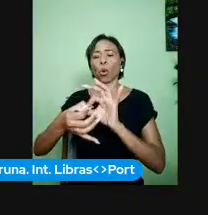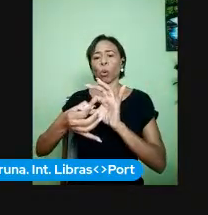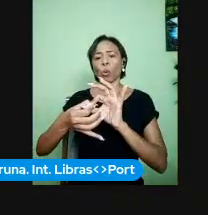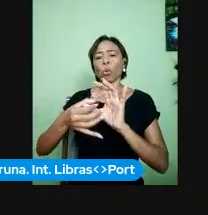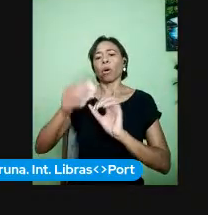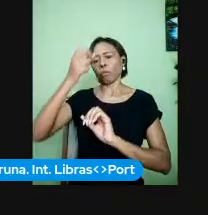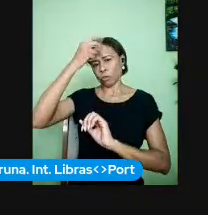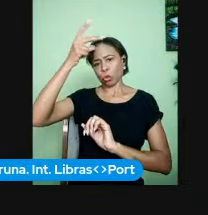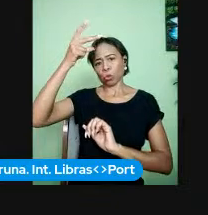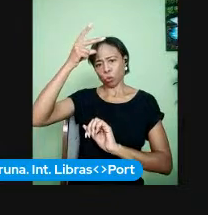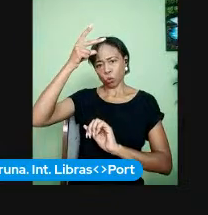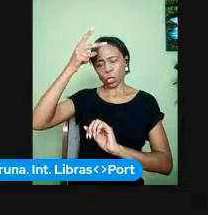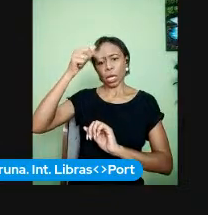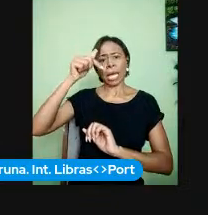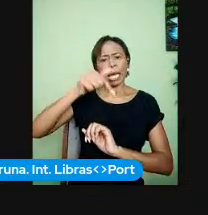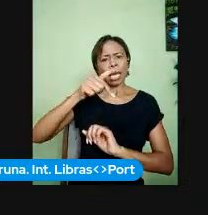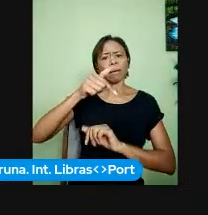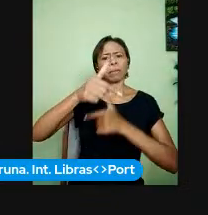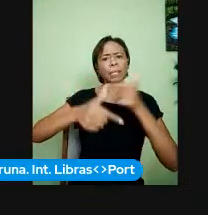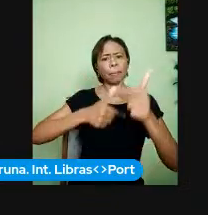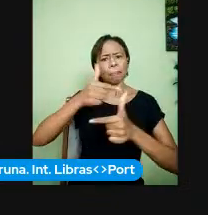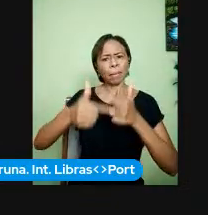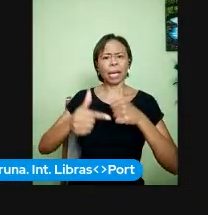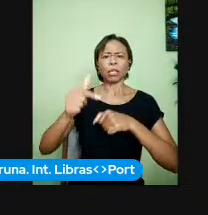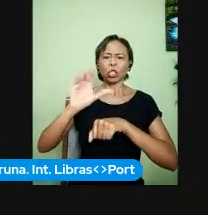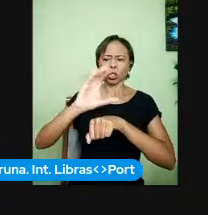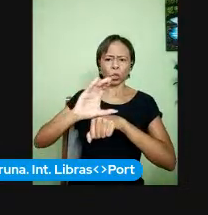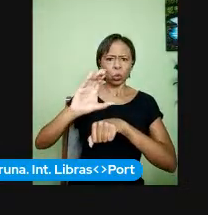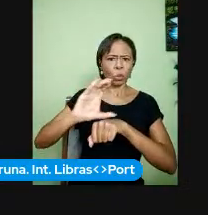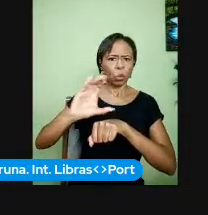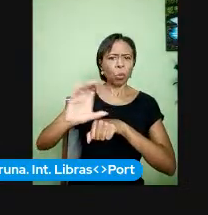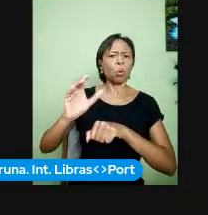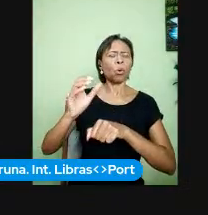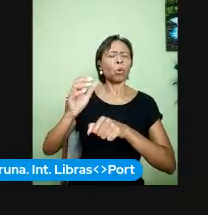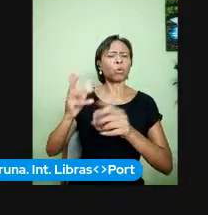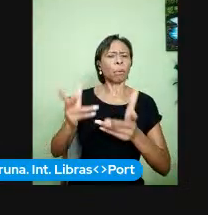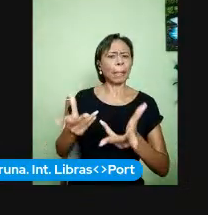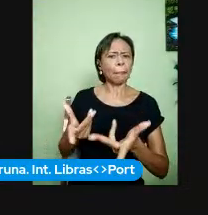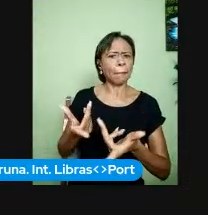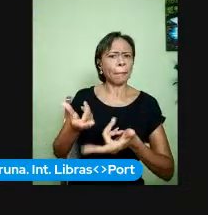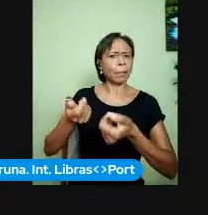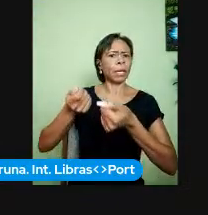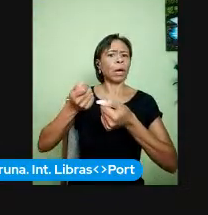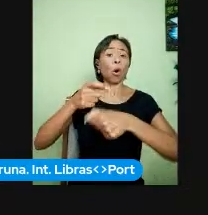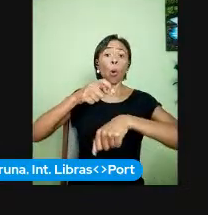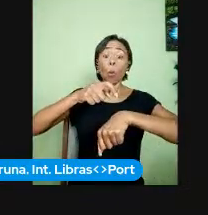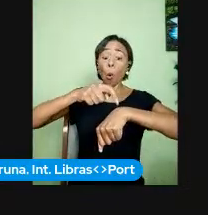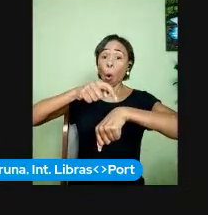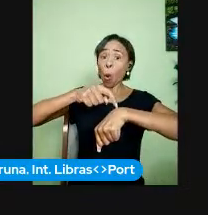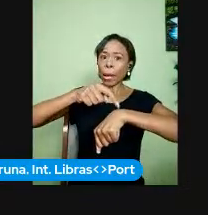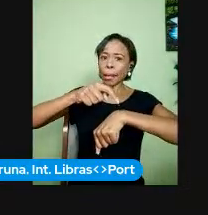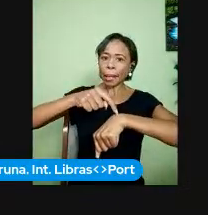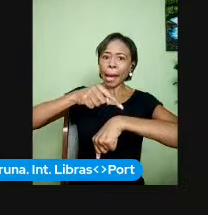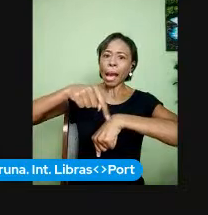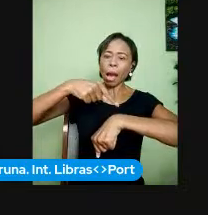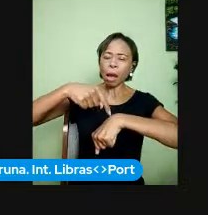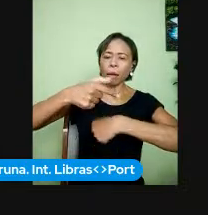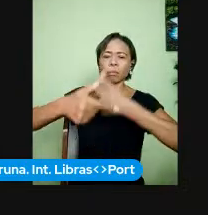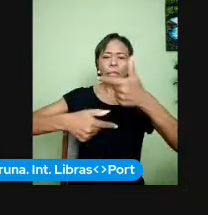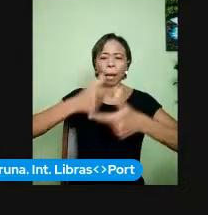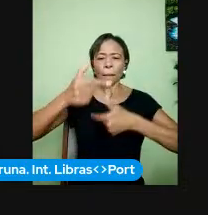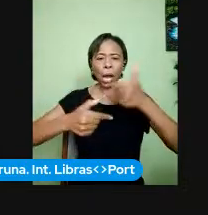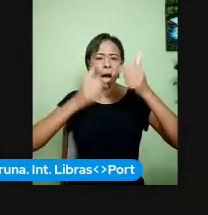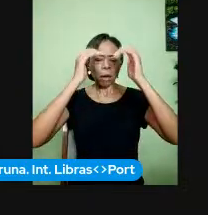qualificação, de recuperação de horário de trabalho, hierarquia profissional, é